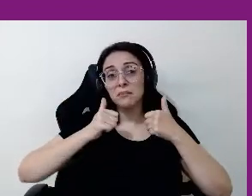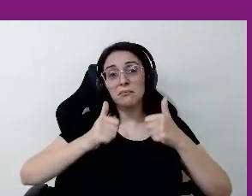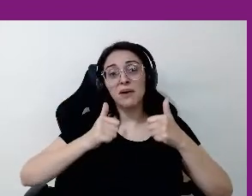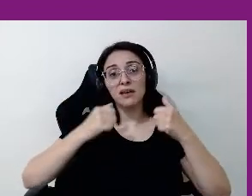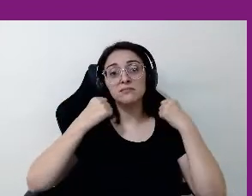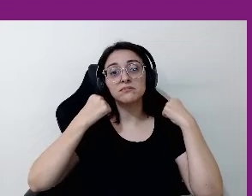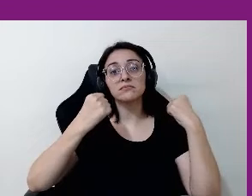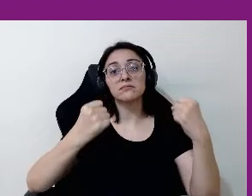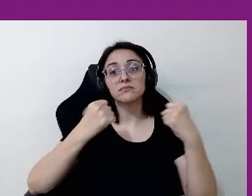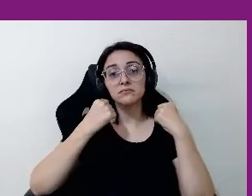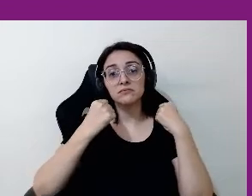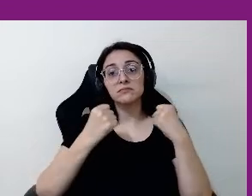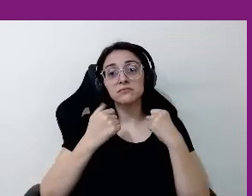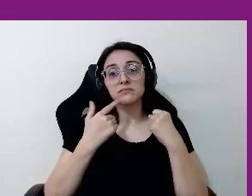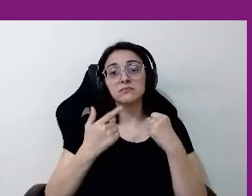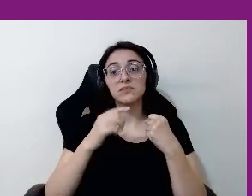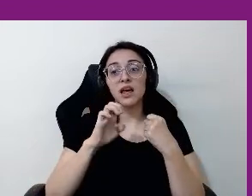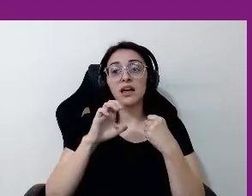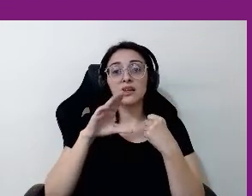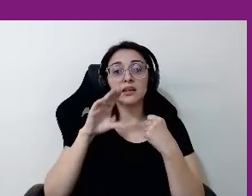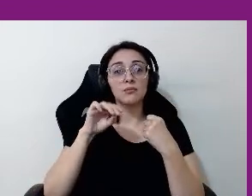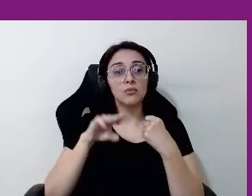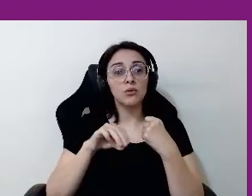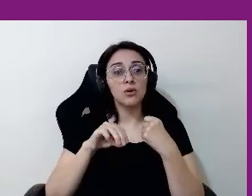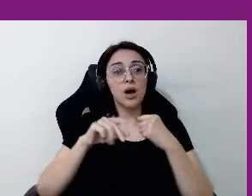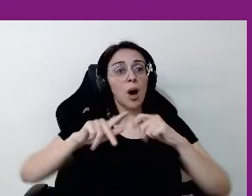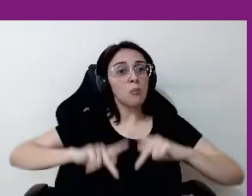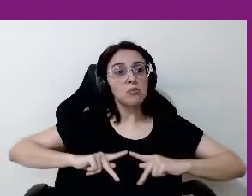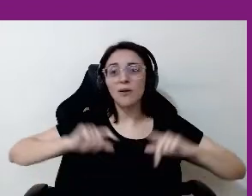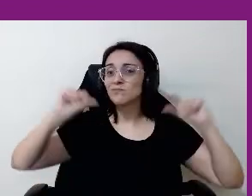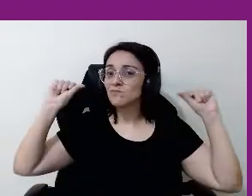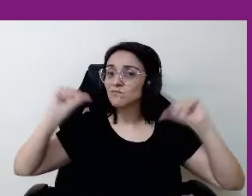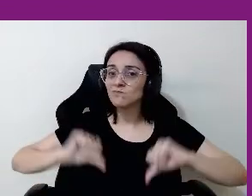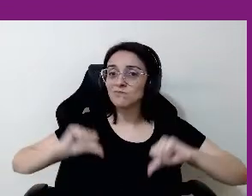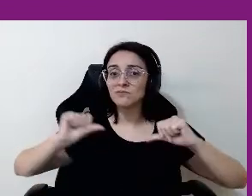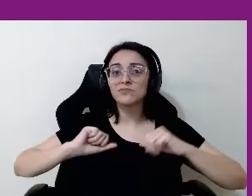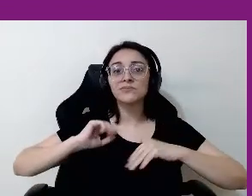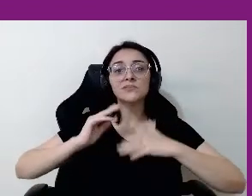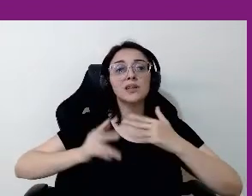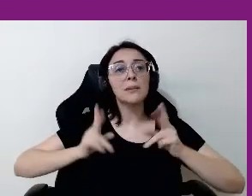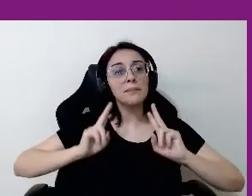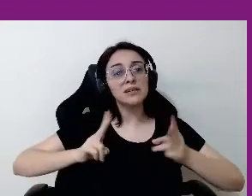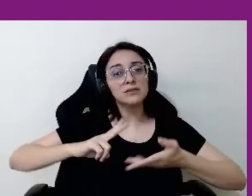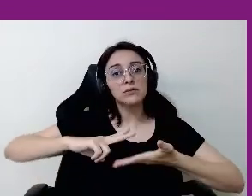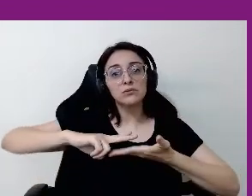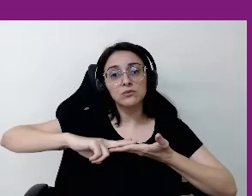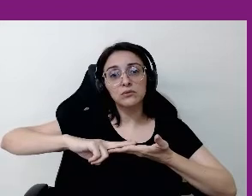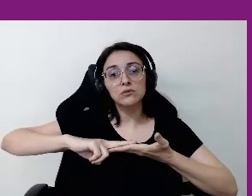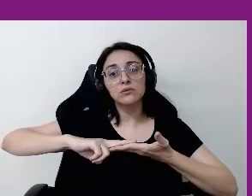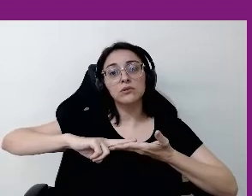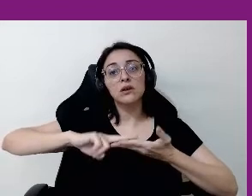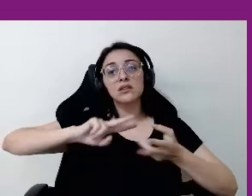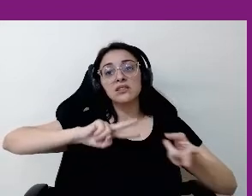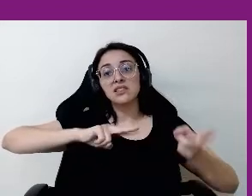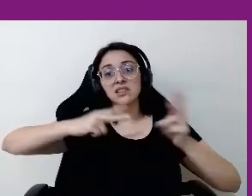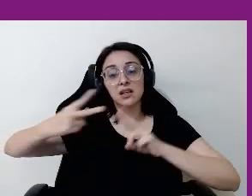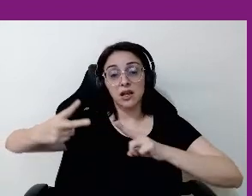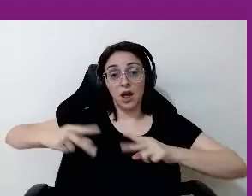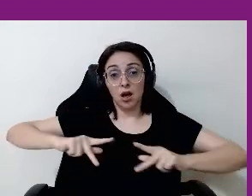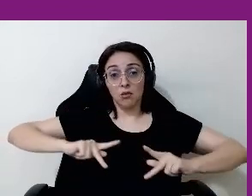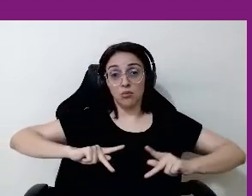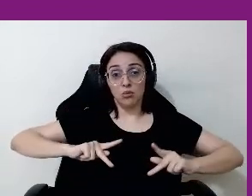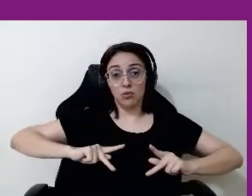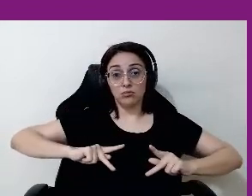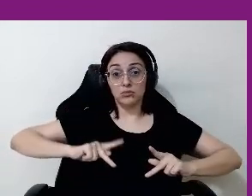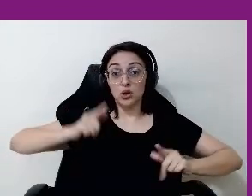fazendo exercício na ECMO, mas o pulmão péssimo, e aí mesmo pronando, e aí a gente transplantou esse pulmão.